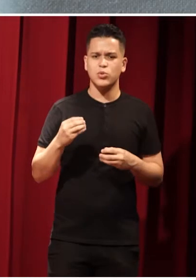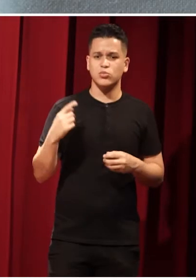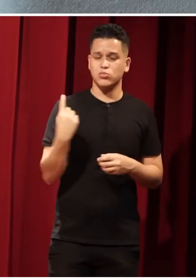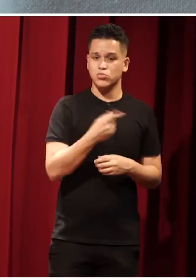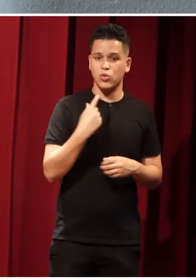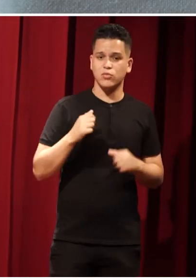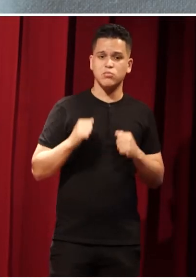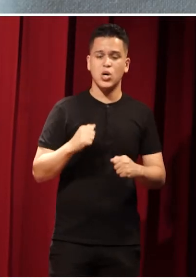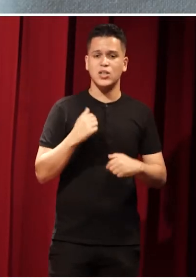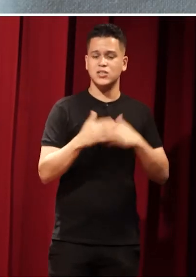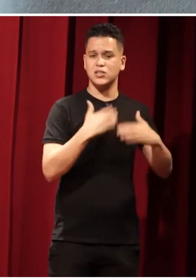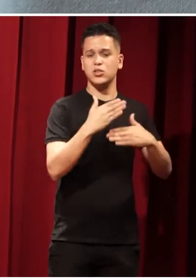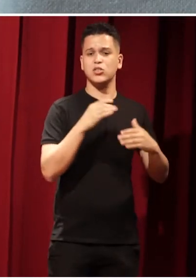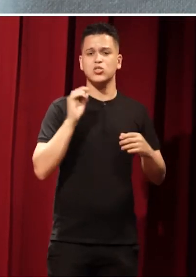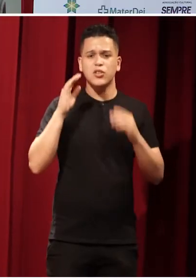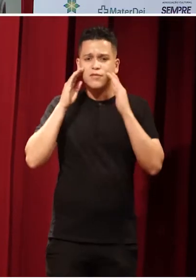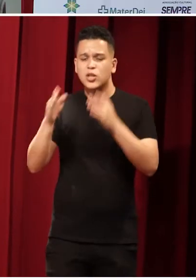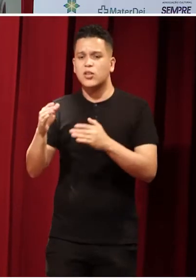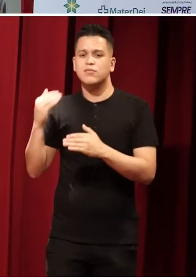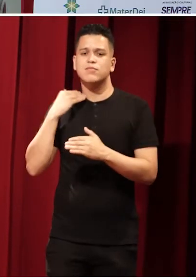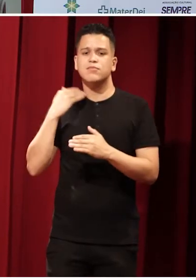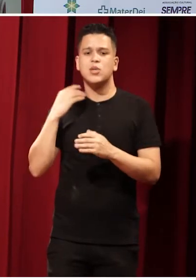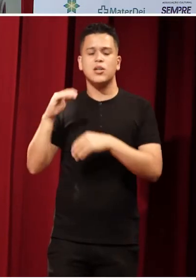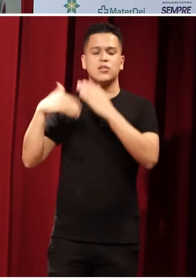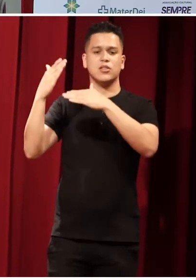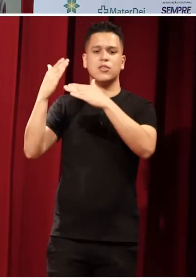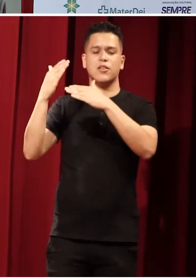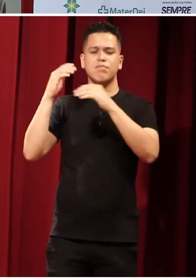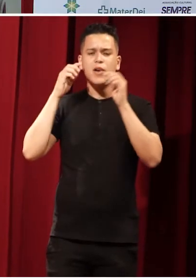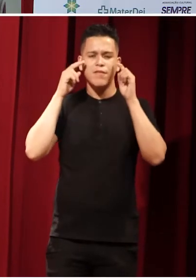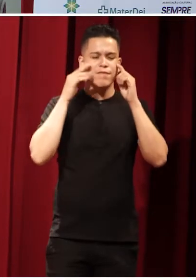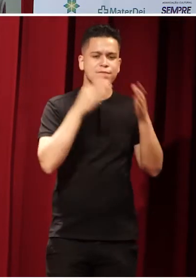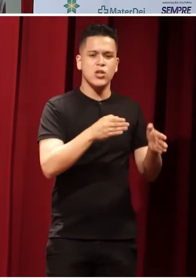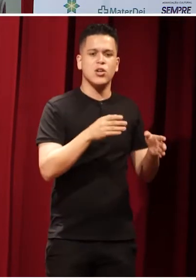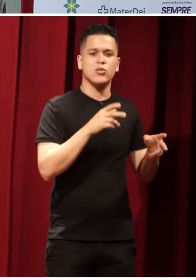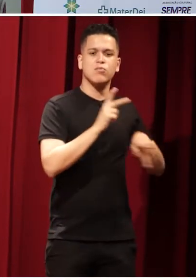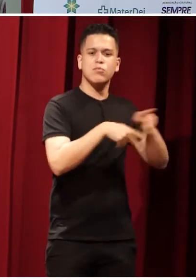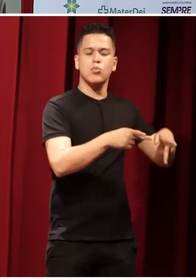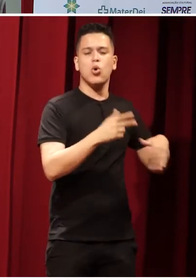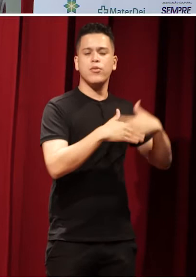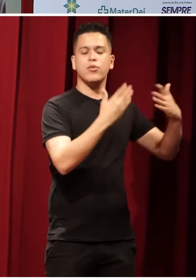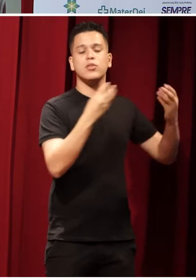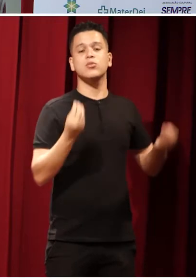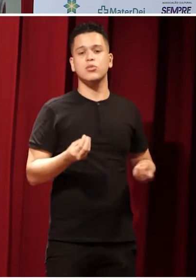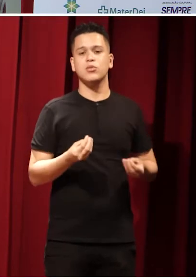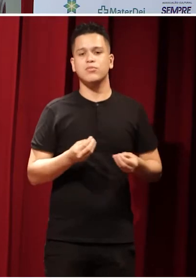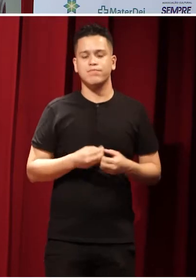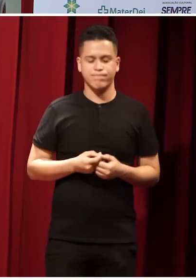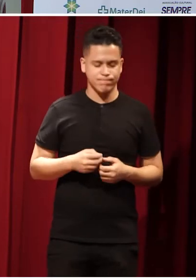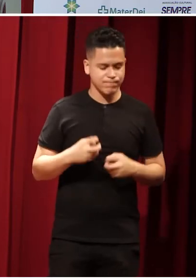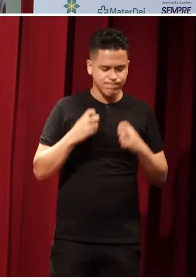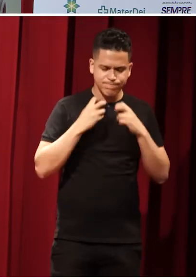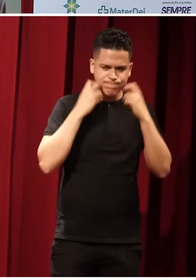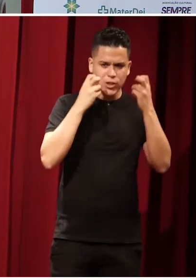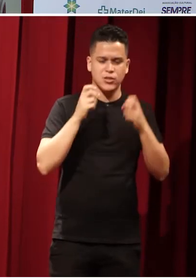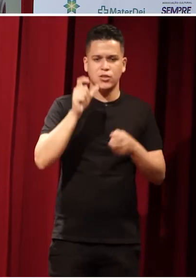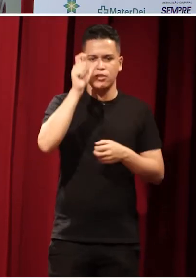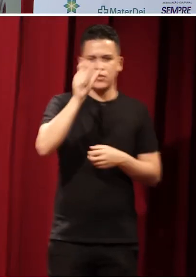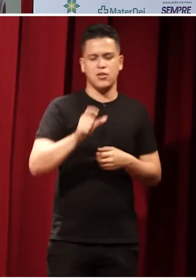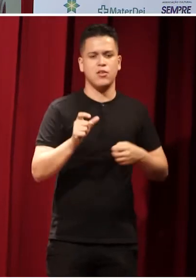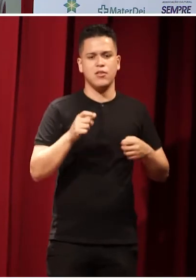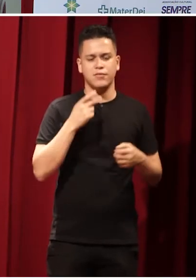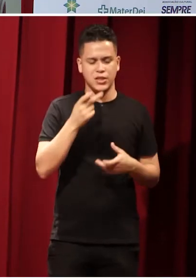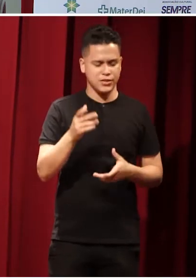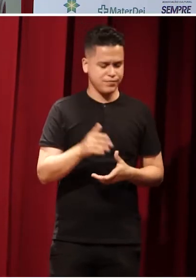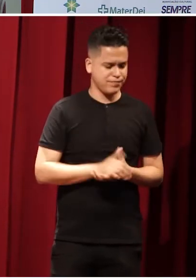vergonhoso para o Brasil um ministro, qualquer ministro, mas sobretudo um ministro da Economia, fazer uma declaração dessa. O segundo aspecto